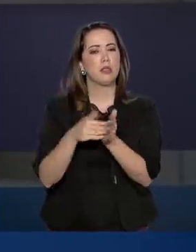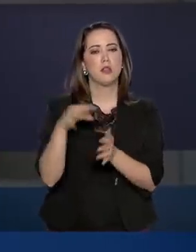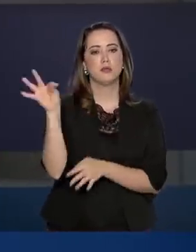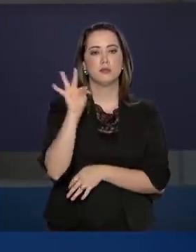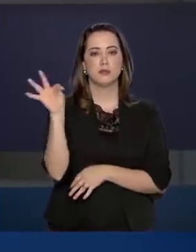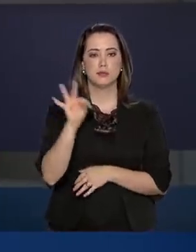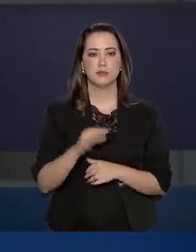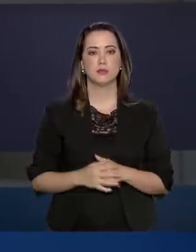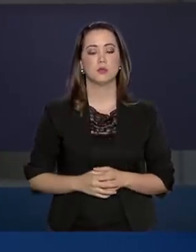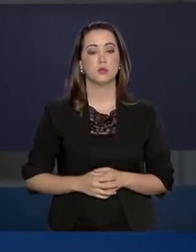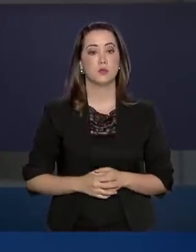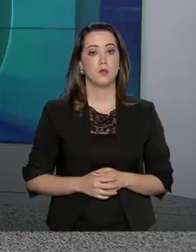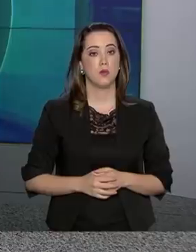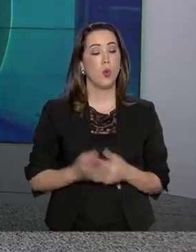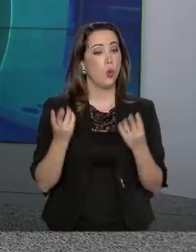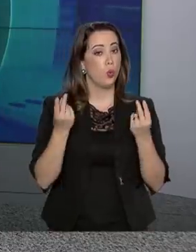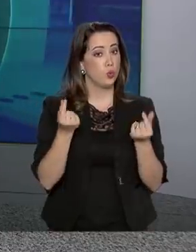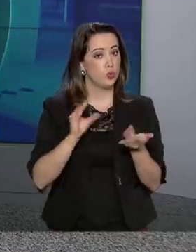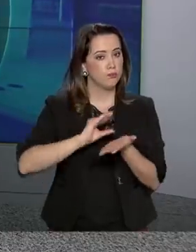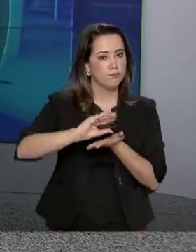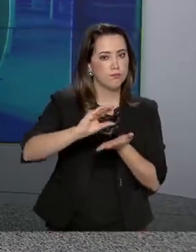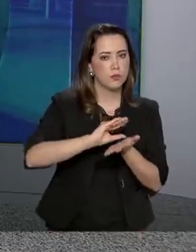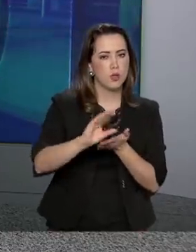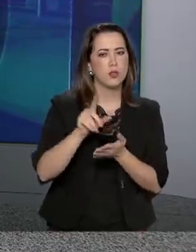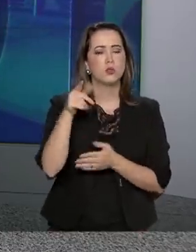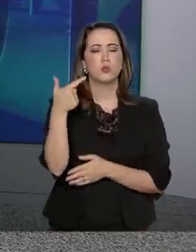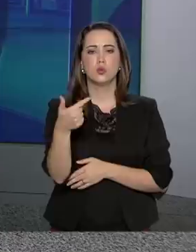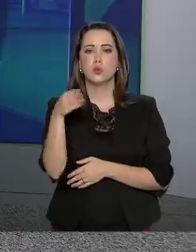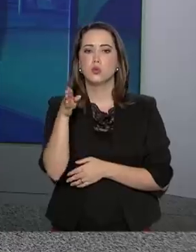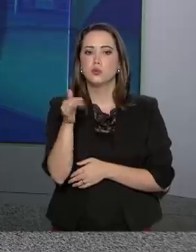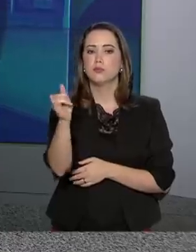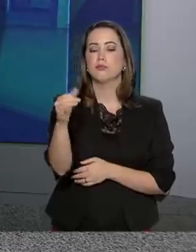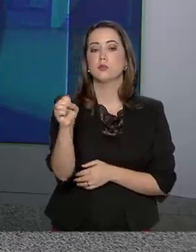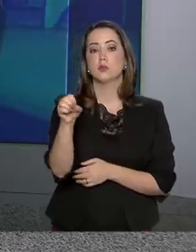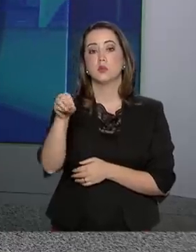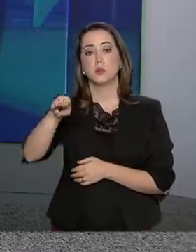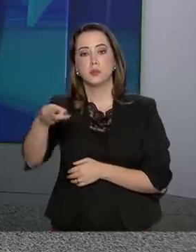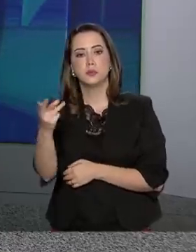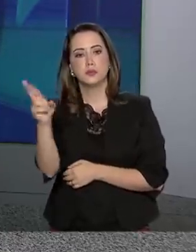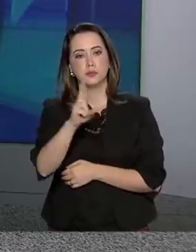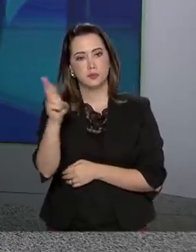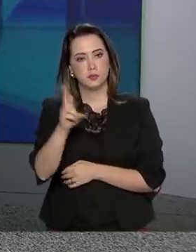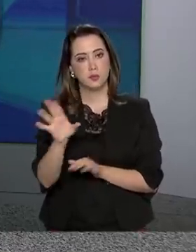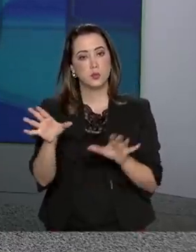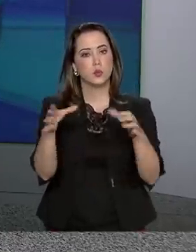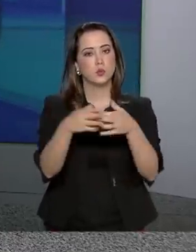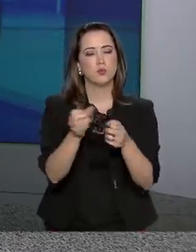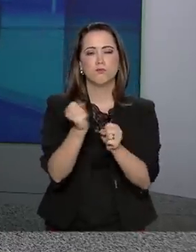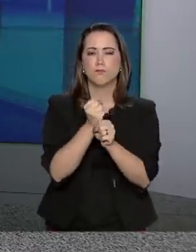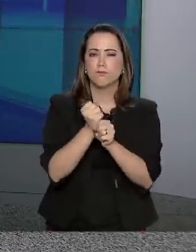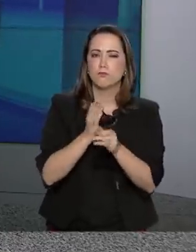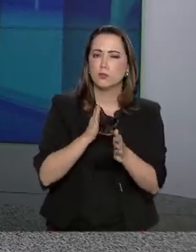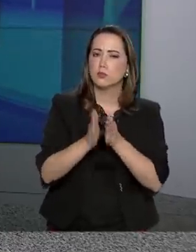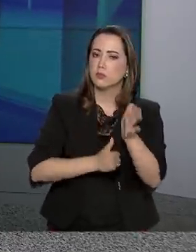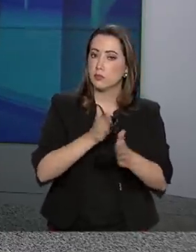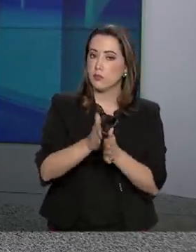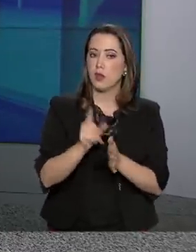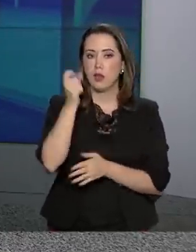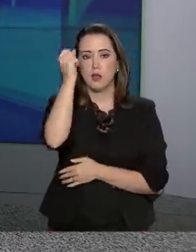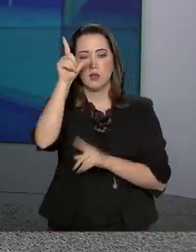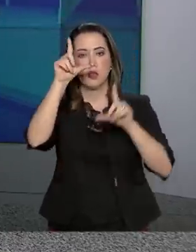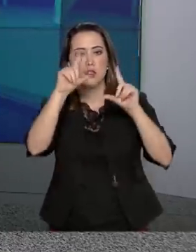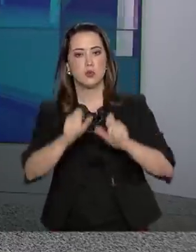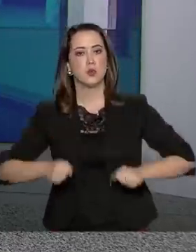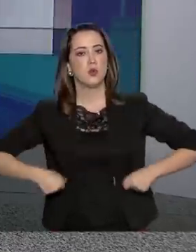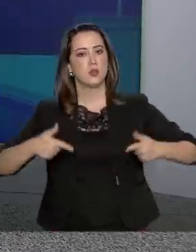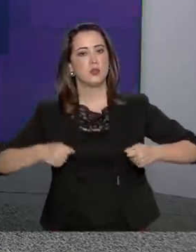Porto Nacional, no Tocantins. O investimento previsto é de R$ 2,8 bilhões de reais no setor. A ideia é